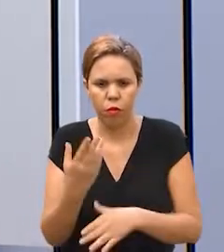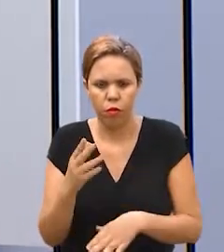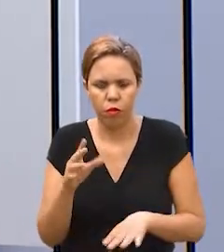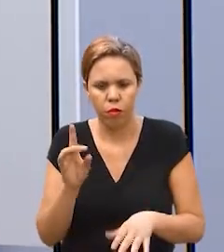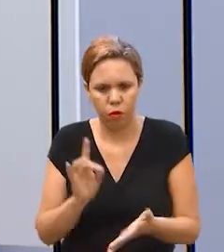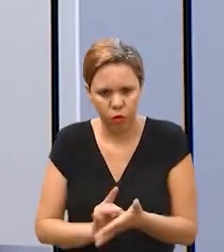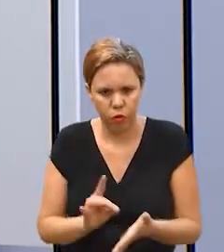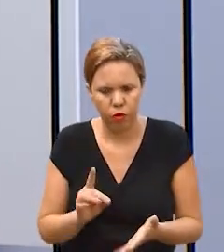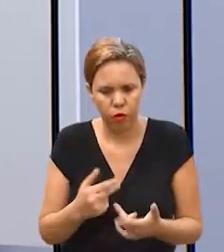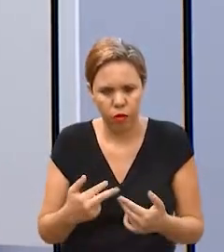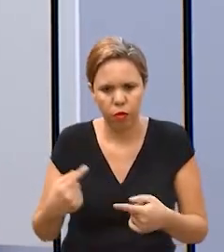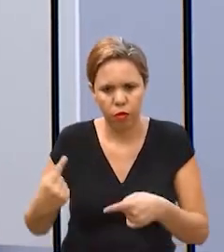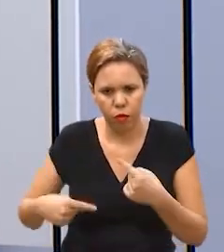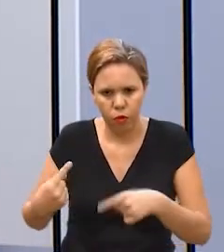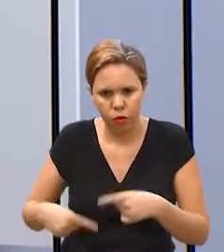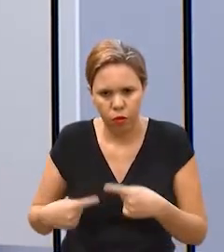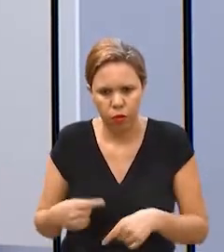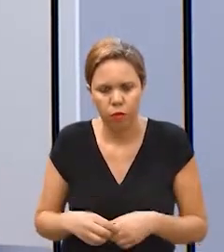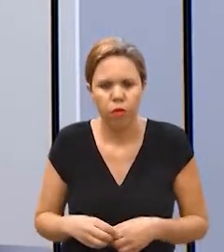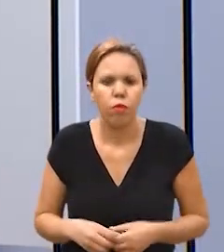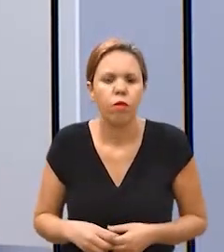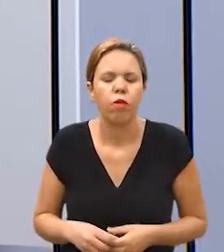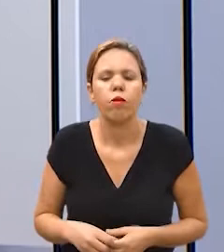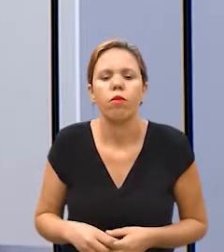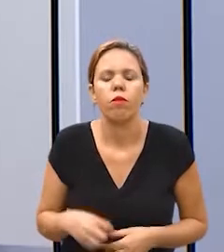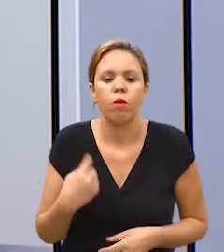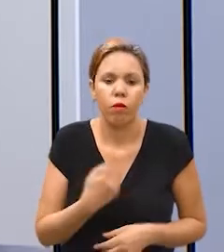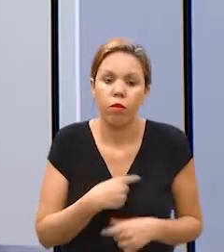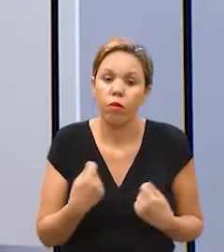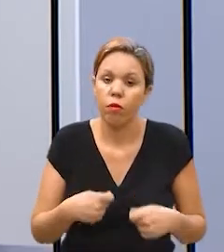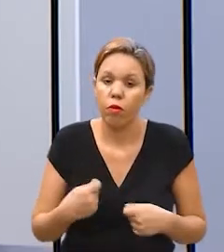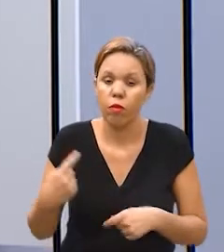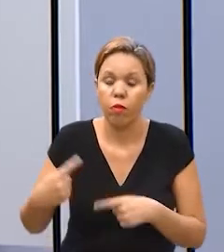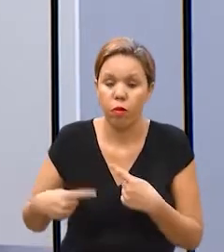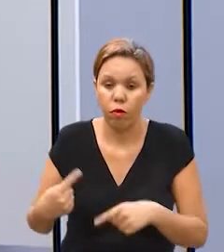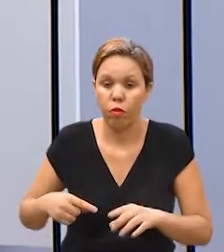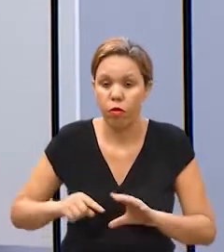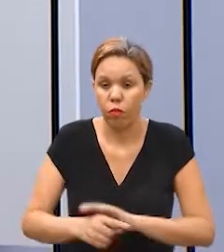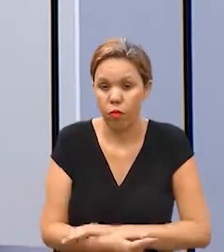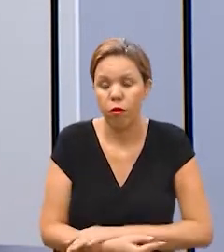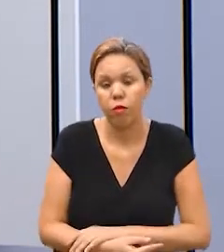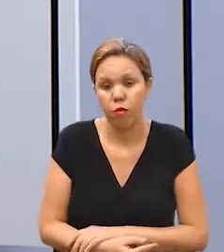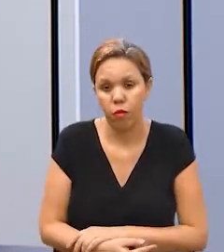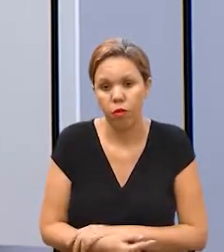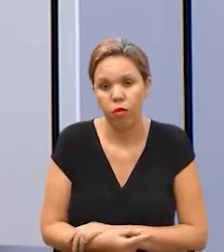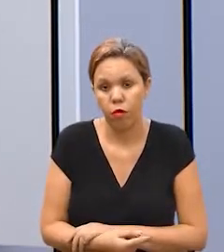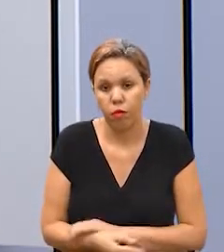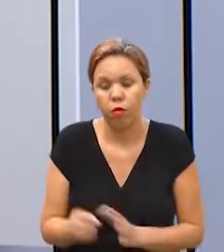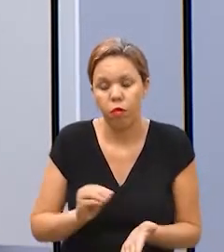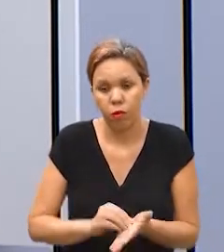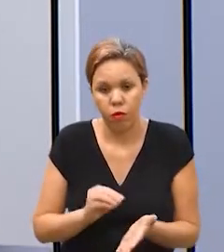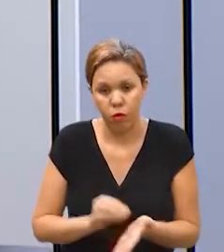ser discutido, essa questão, a gente precisa discutir com profundidade essa questão da evasão.